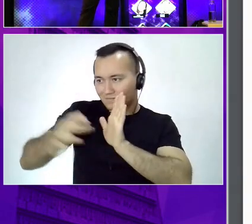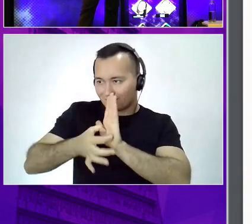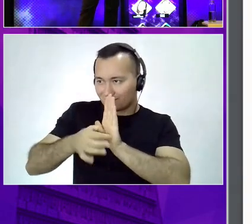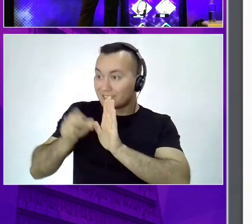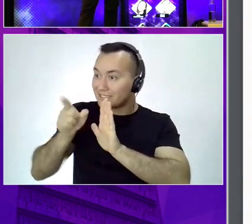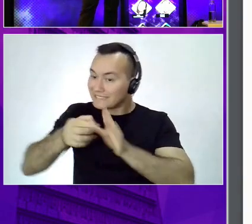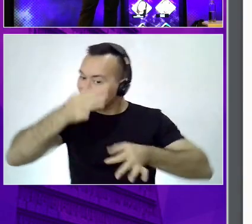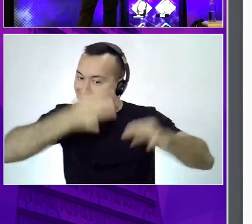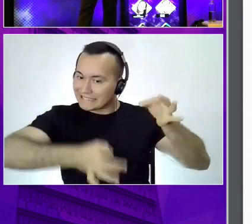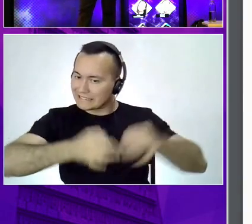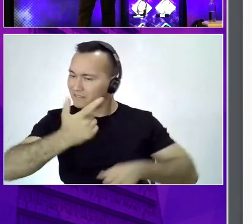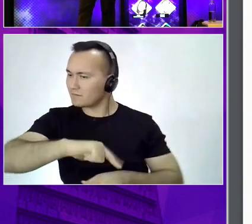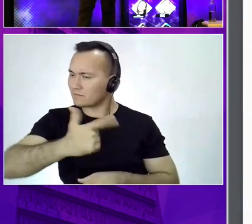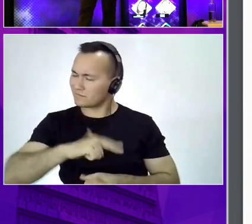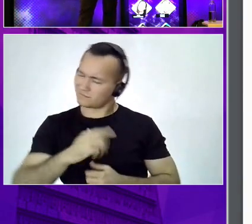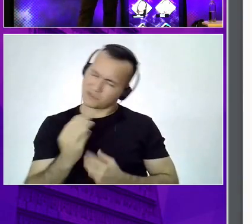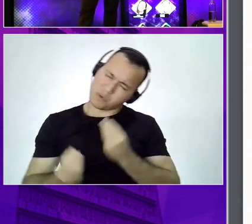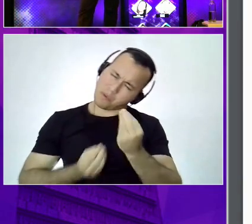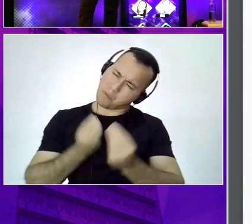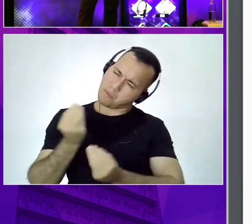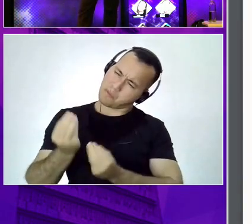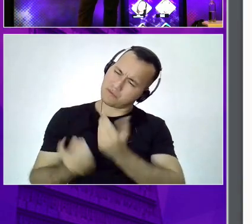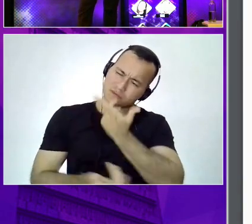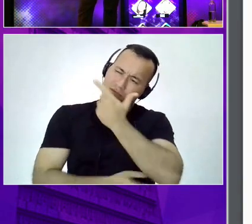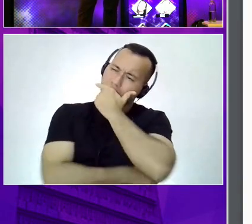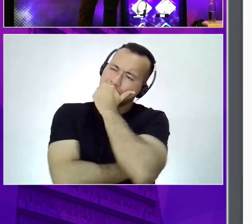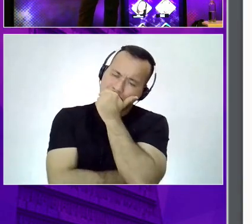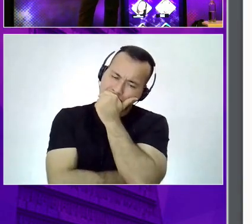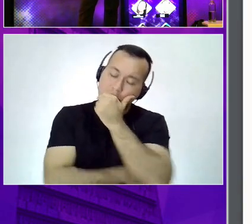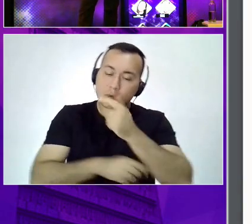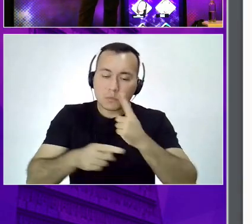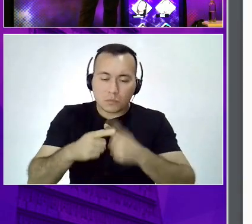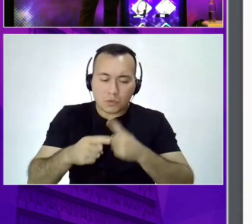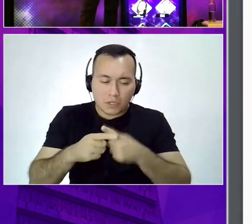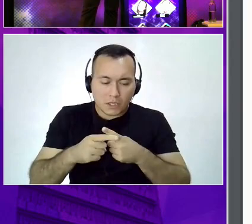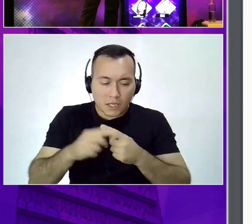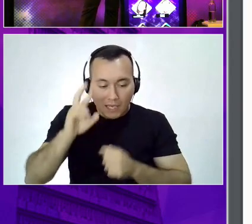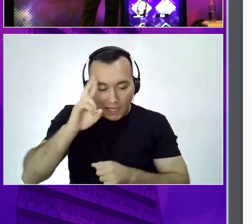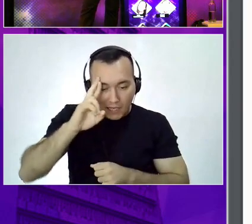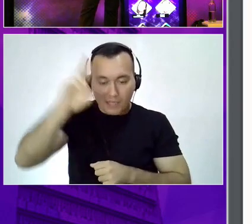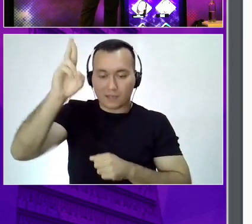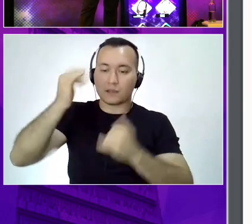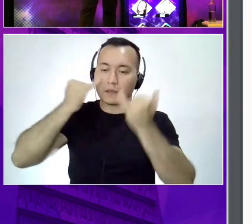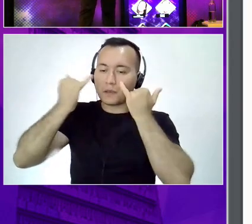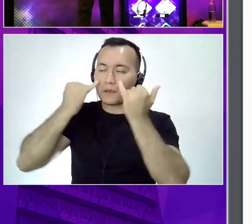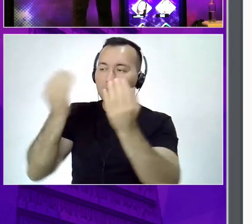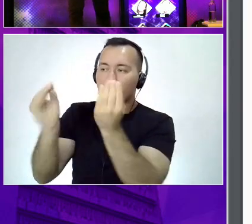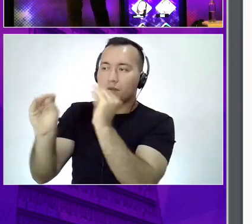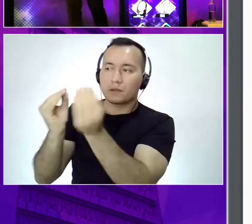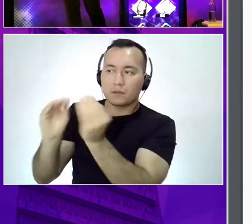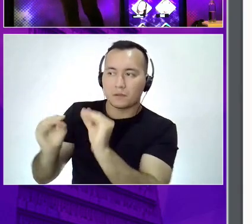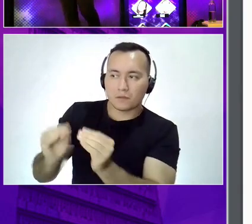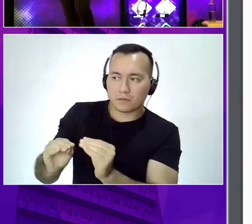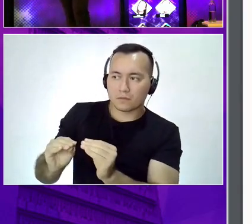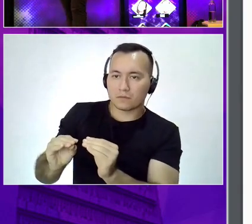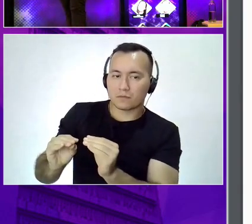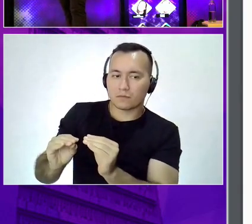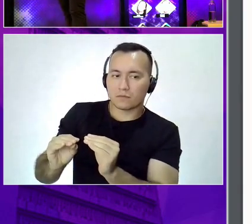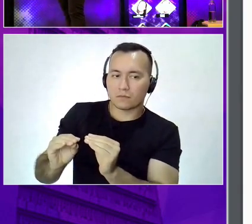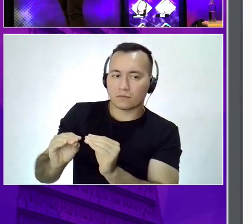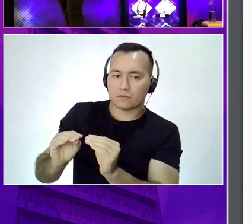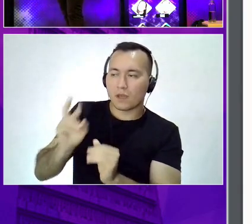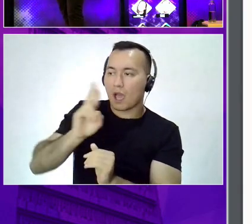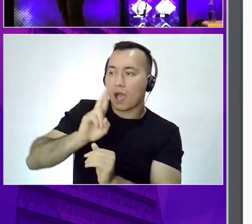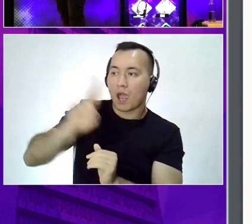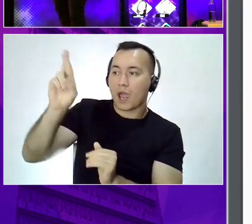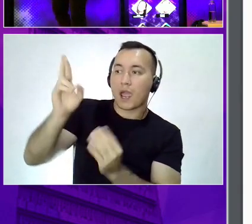humanos. Mas, de uma outra forma, as pessoas acreditam que ela é capaz de ter menos bias do que os humanos, né? E,